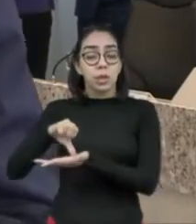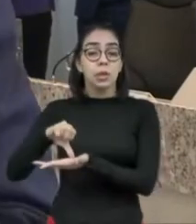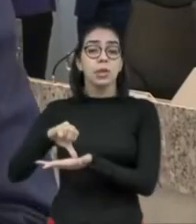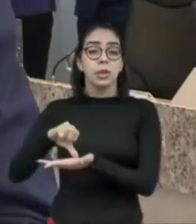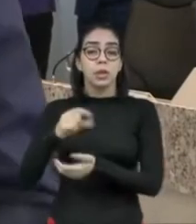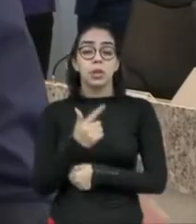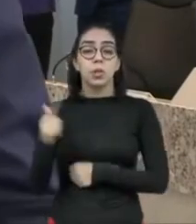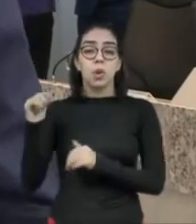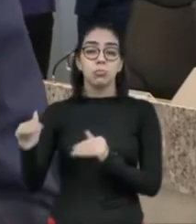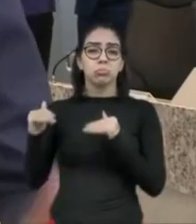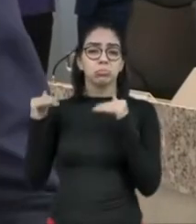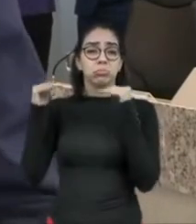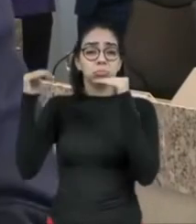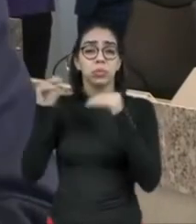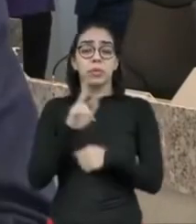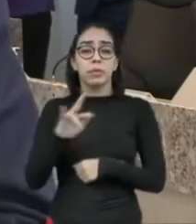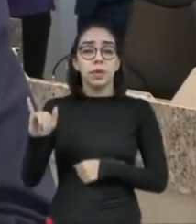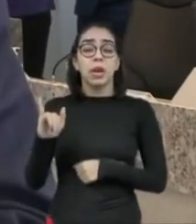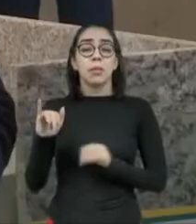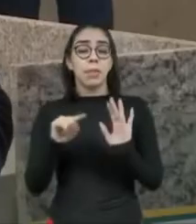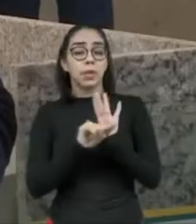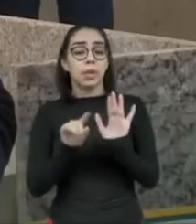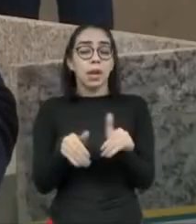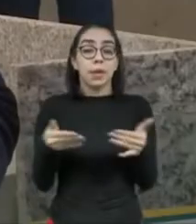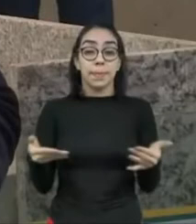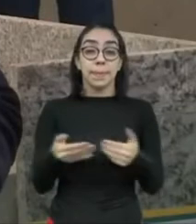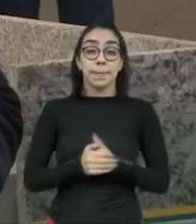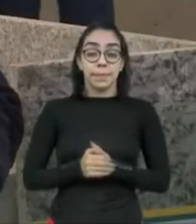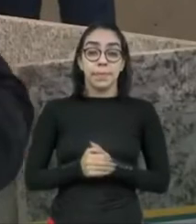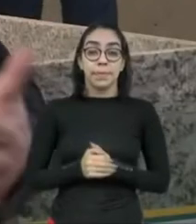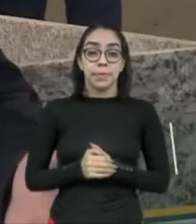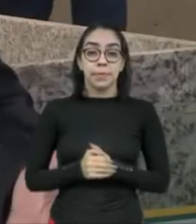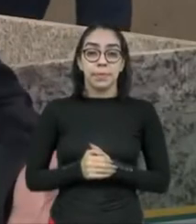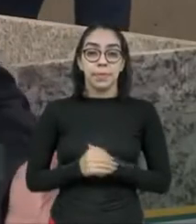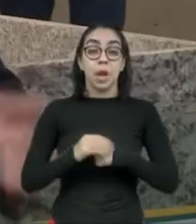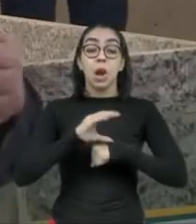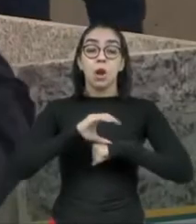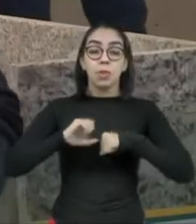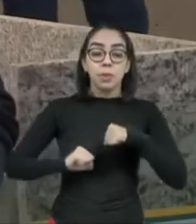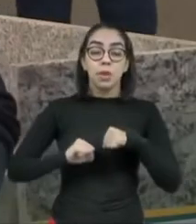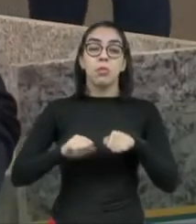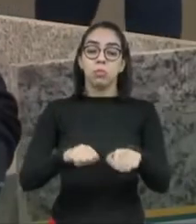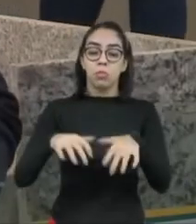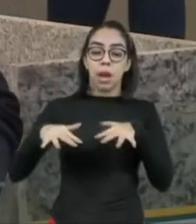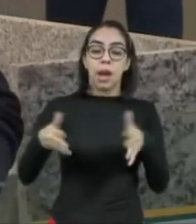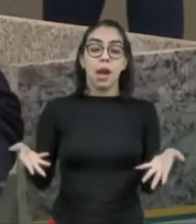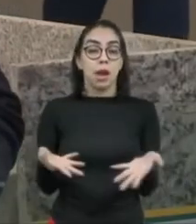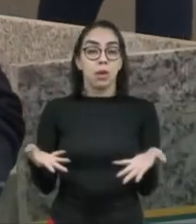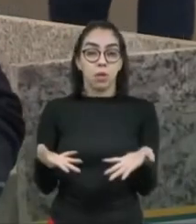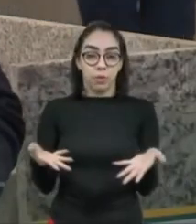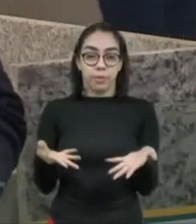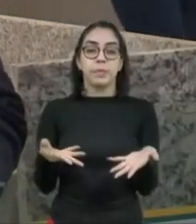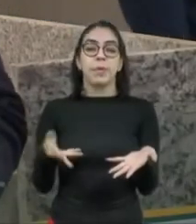Tribunal Superior do Trabalho, essa cobrança é quase que permanente. A correção é uma espécie de fiscalização feita periodicamente pela